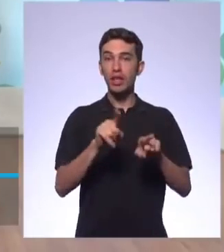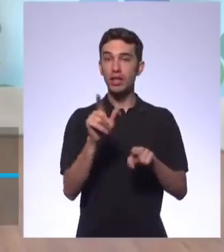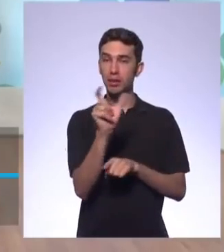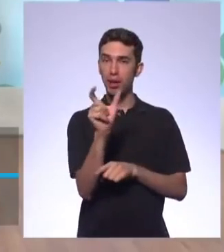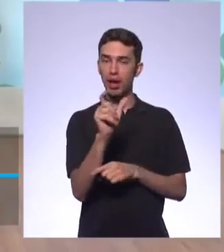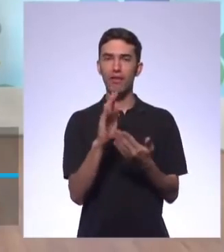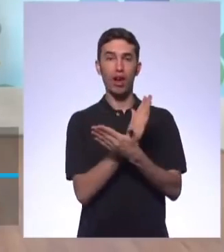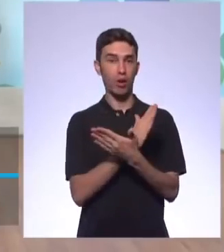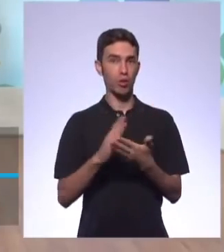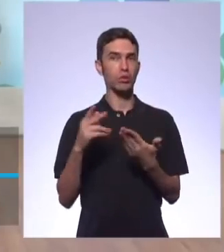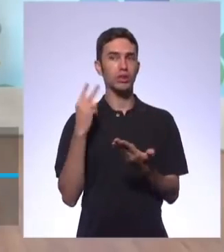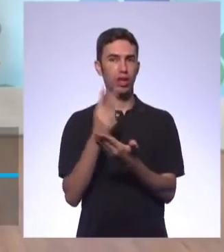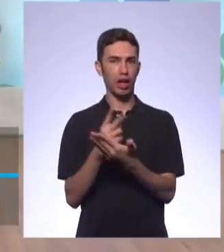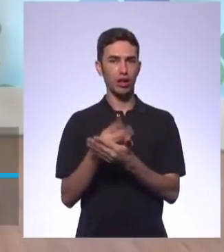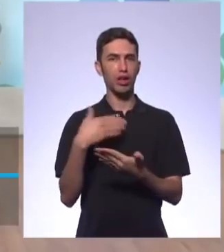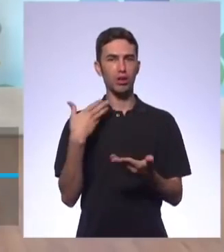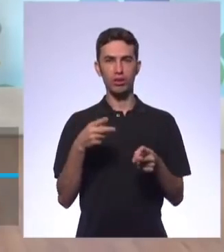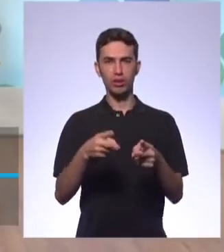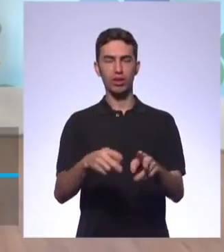que sim, que permanecem.